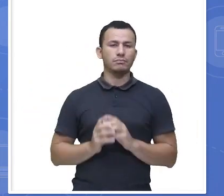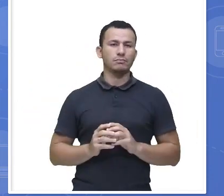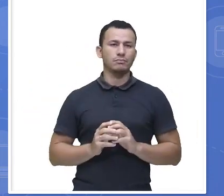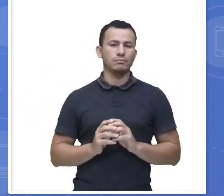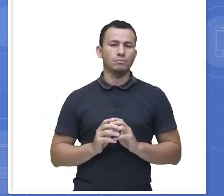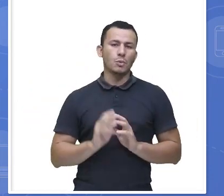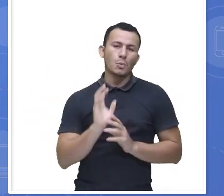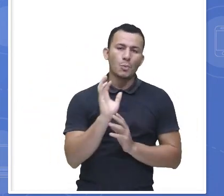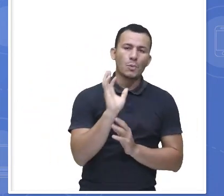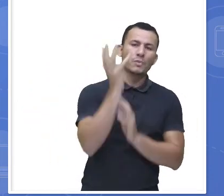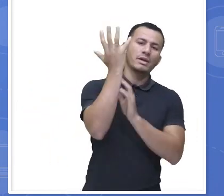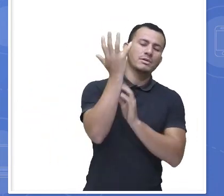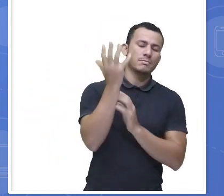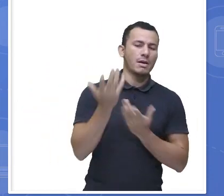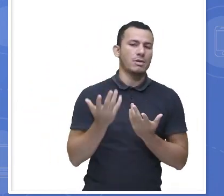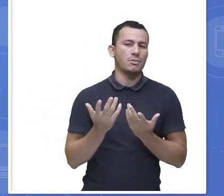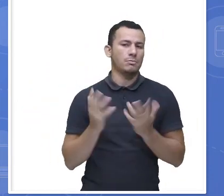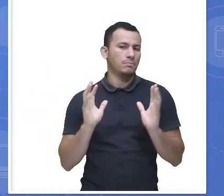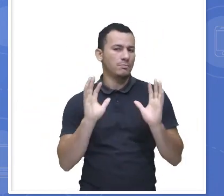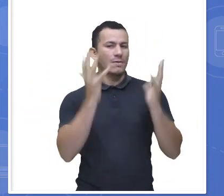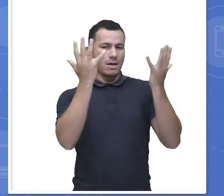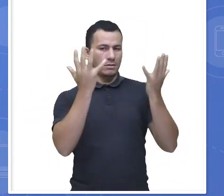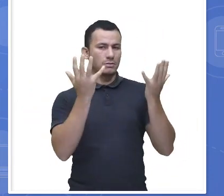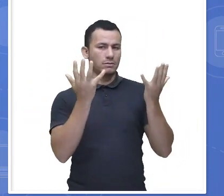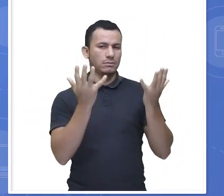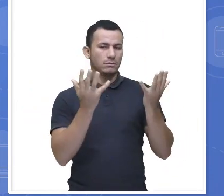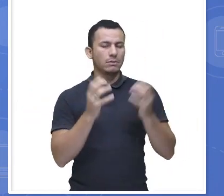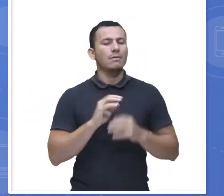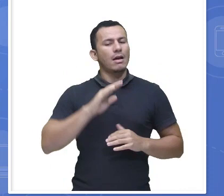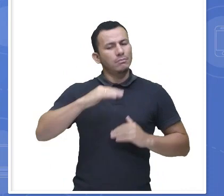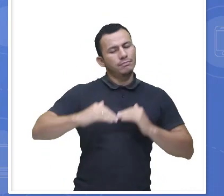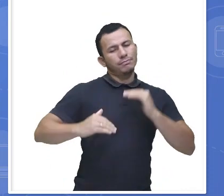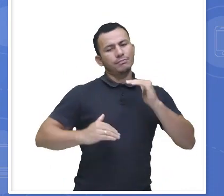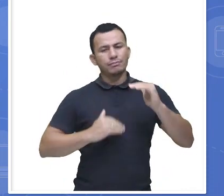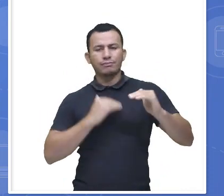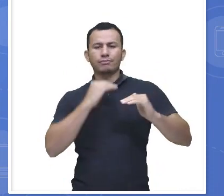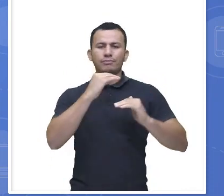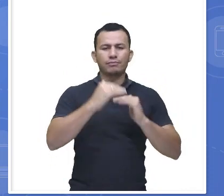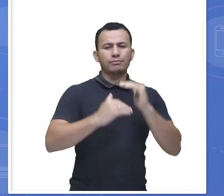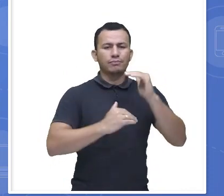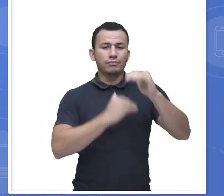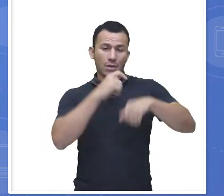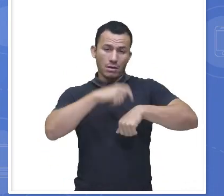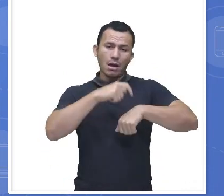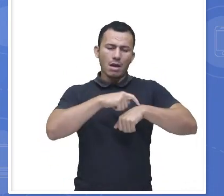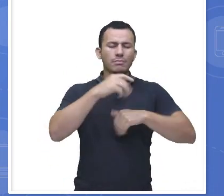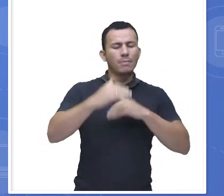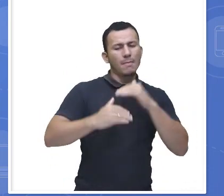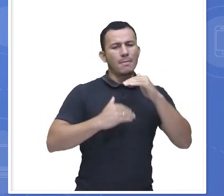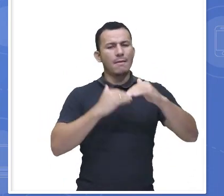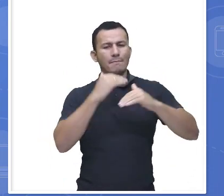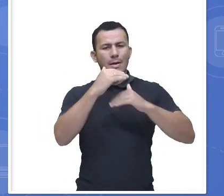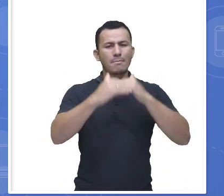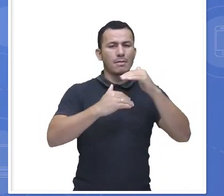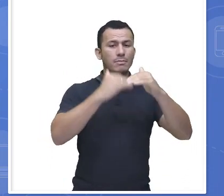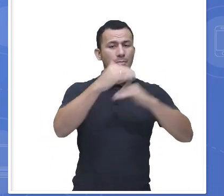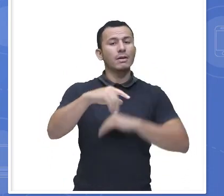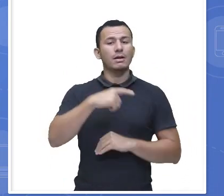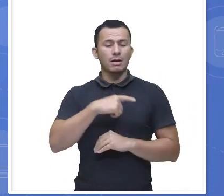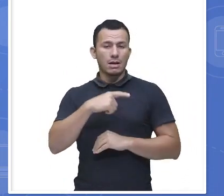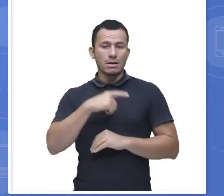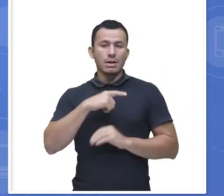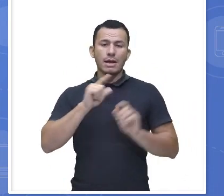um fato, um acontecimento que vai se desenrolar no tempo. Ele é uma